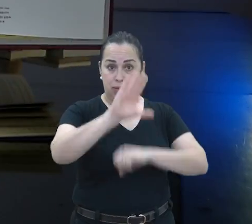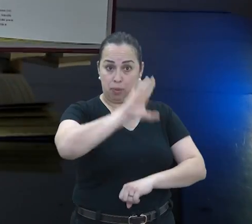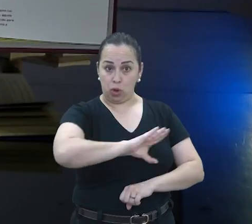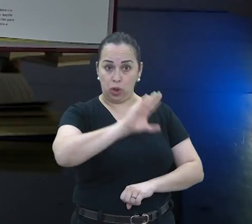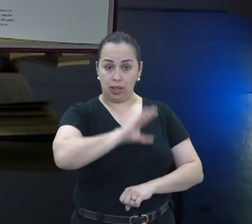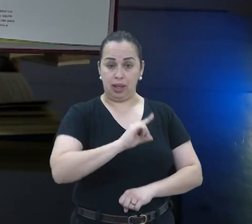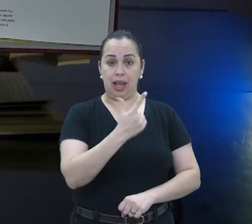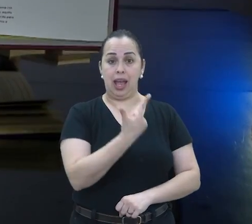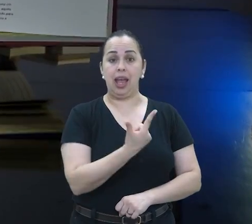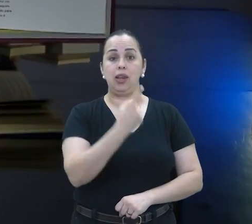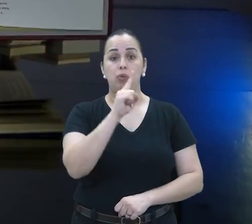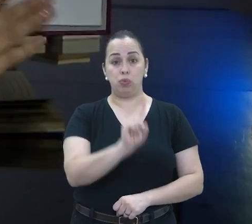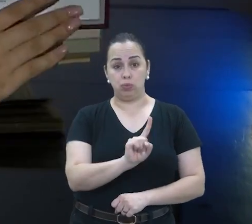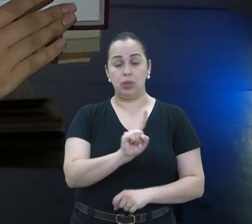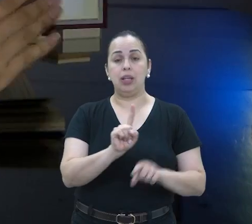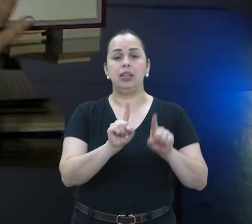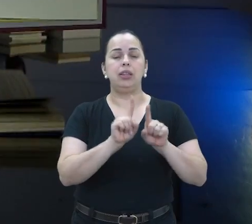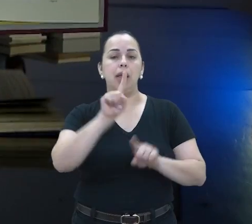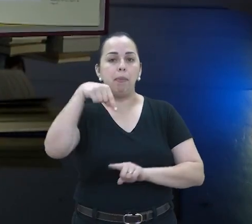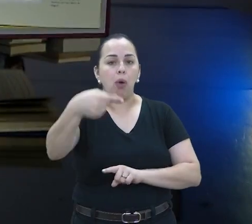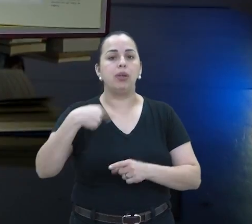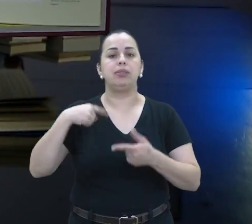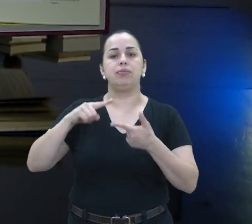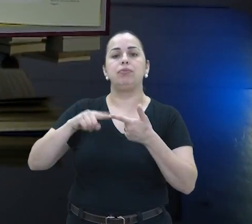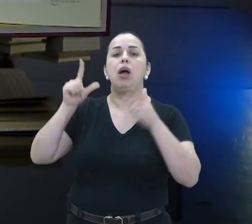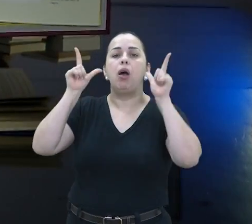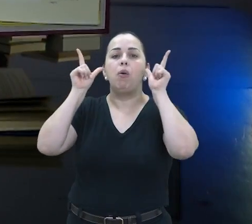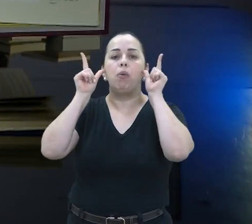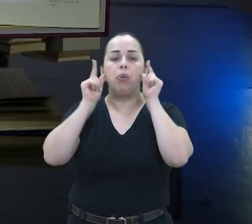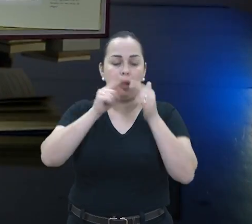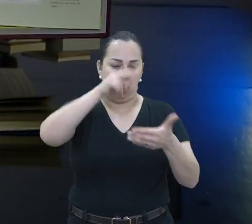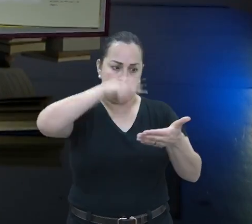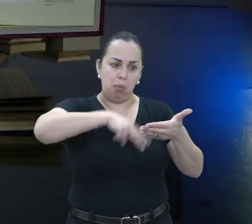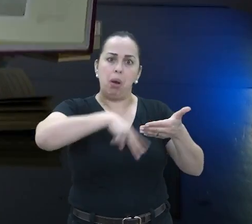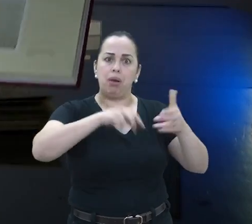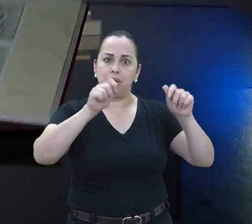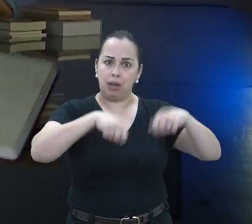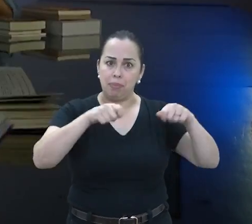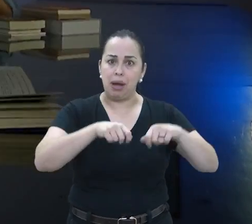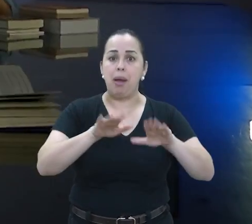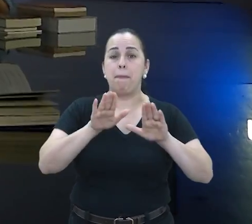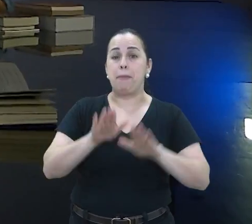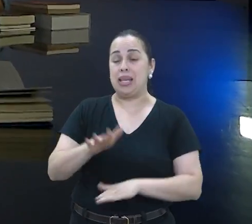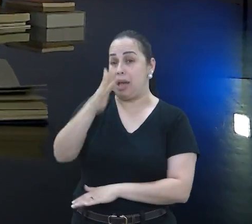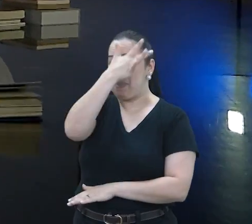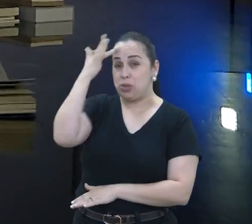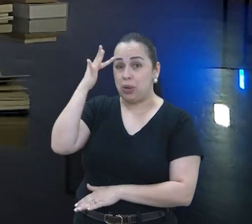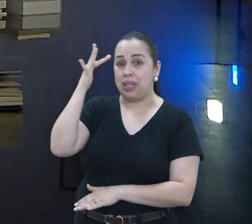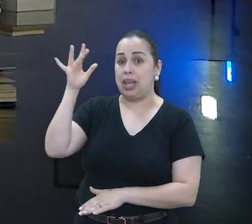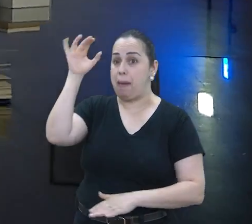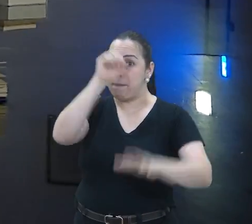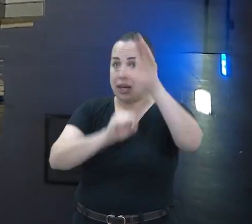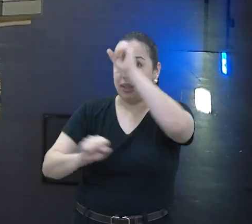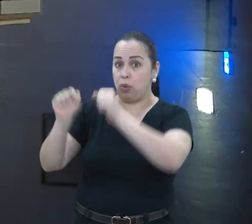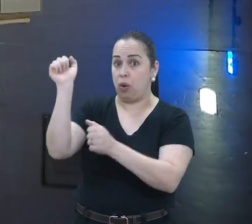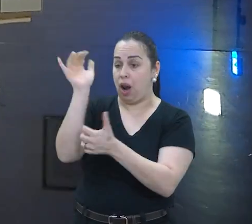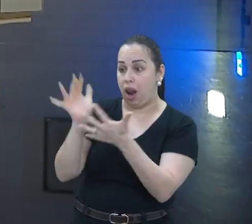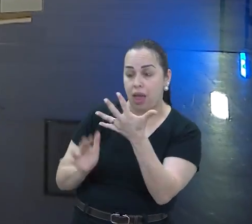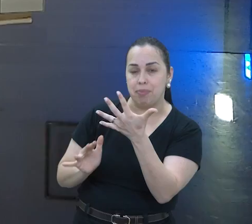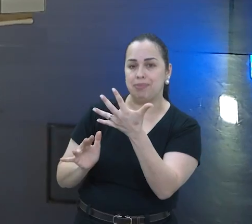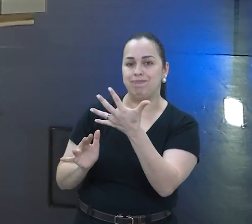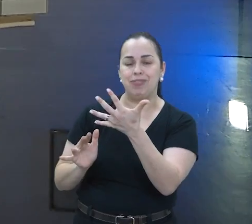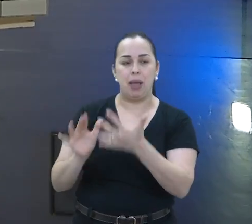o português como primeira língua e teve perda auditiva pode ler tranquilamente. Agora, quem foi educado com a língua